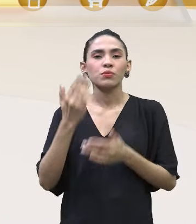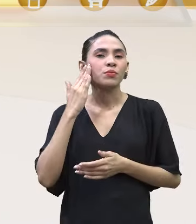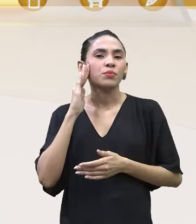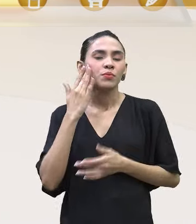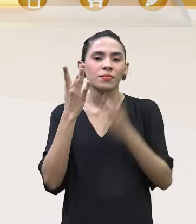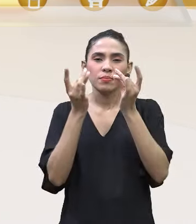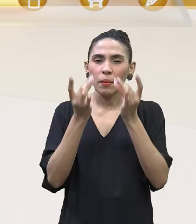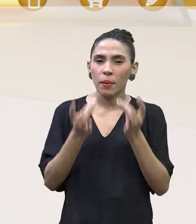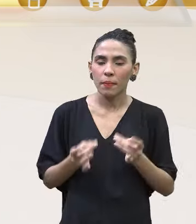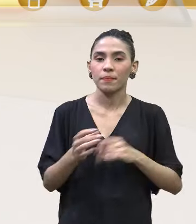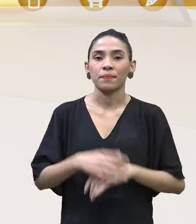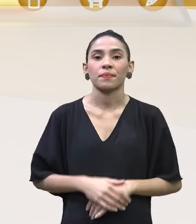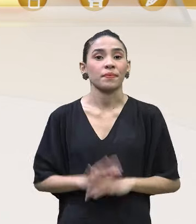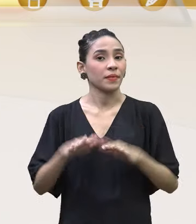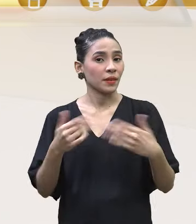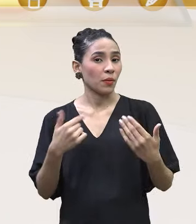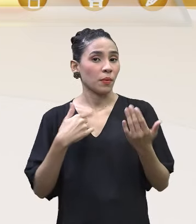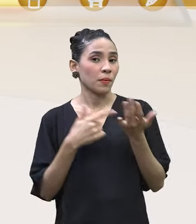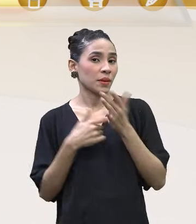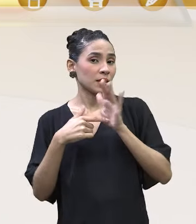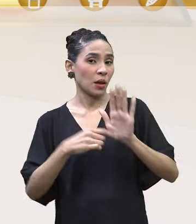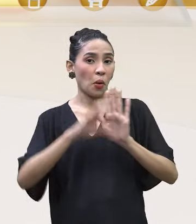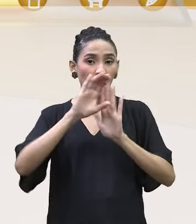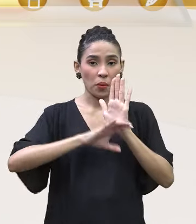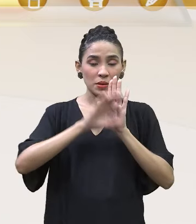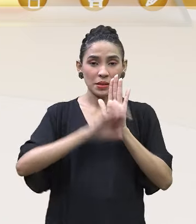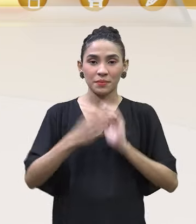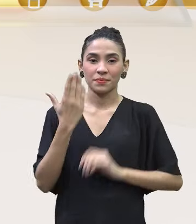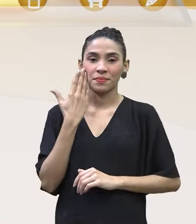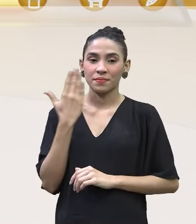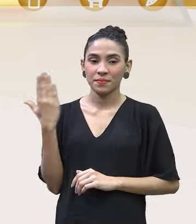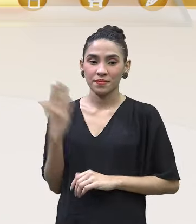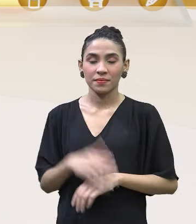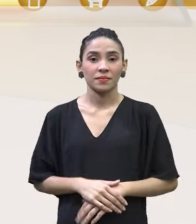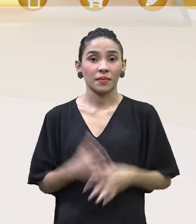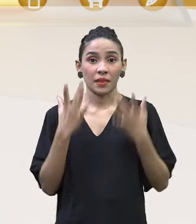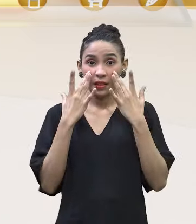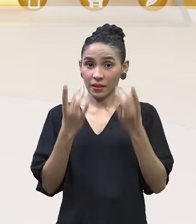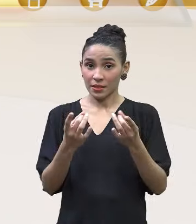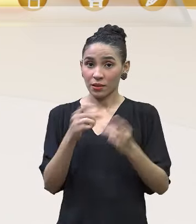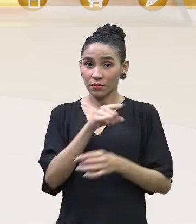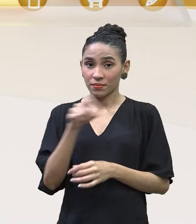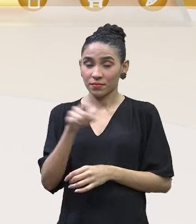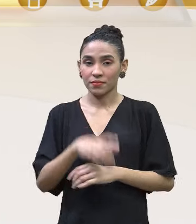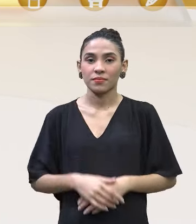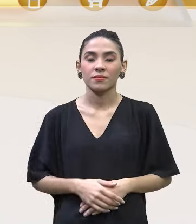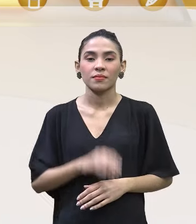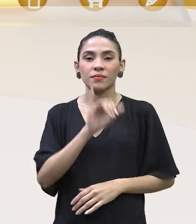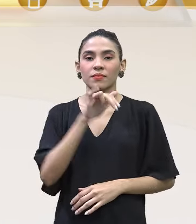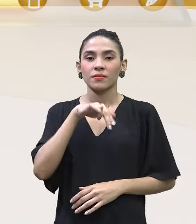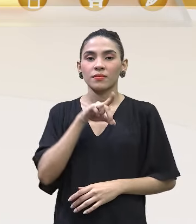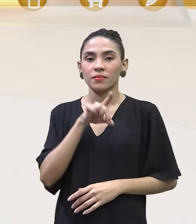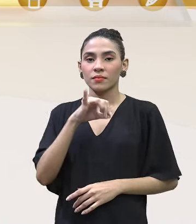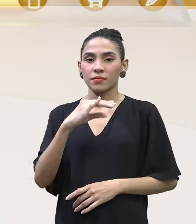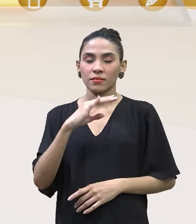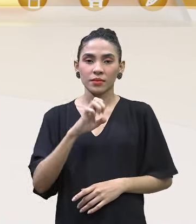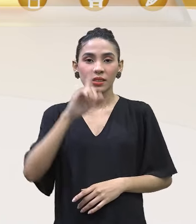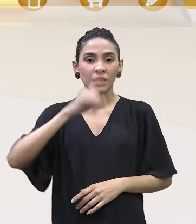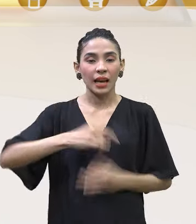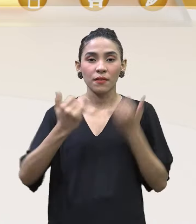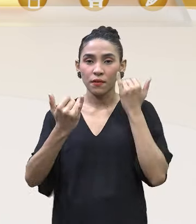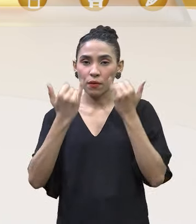verdade então eu vou definir o que é defina vamos lá alunos Presta atenção então aí ó índices são medidas